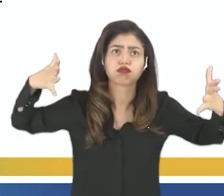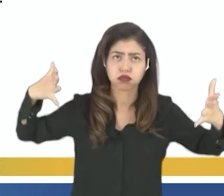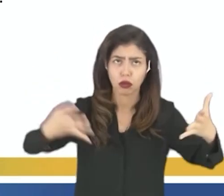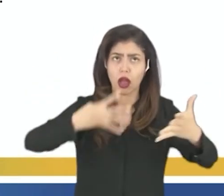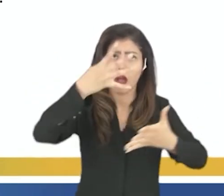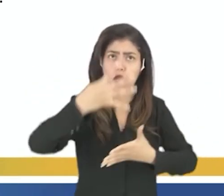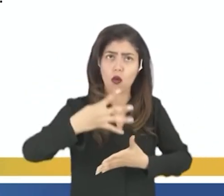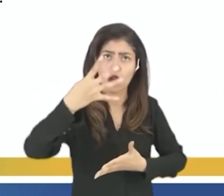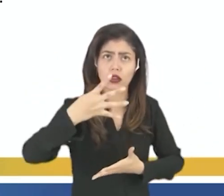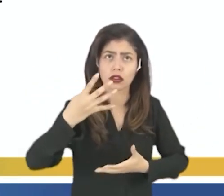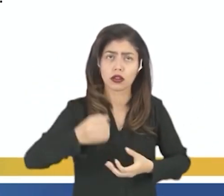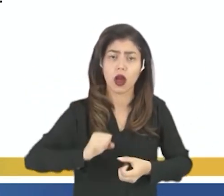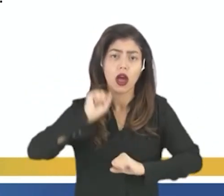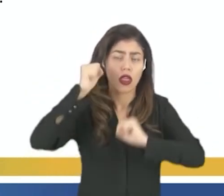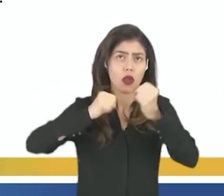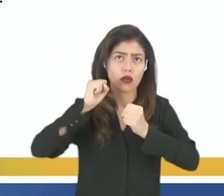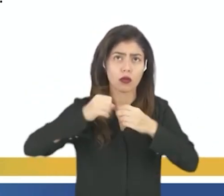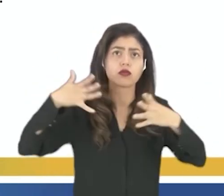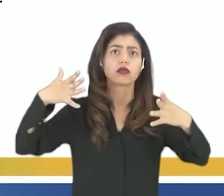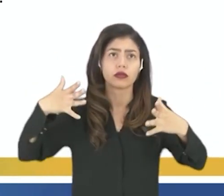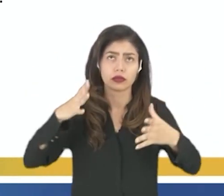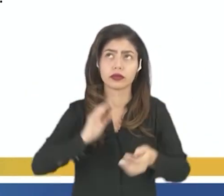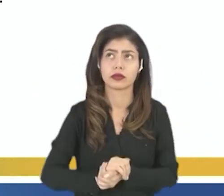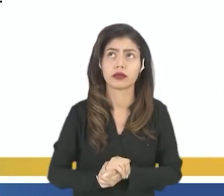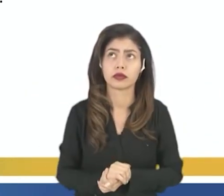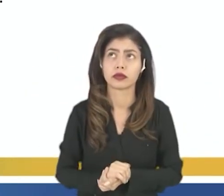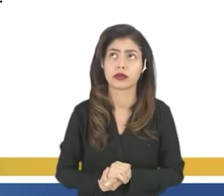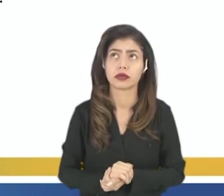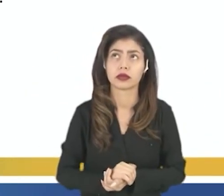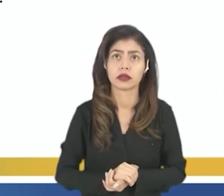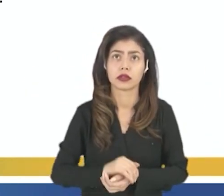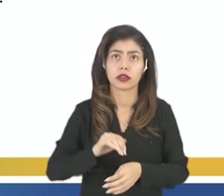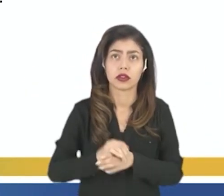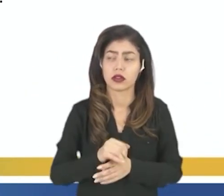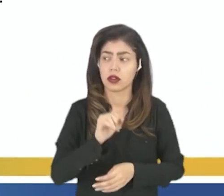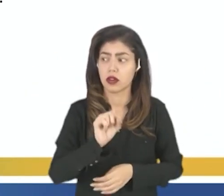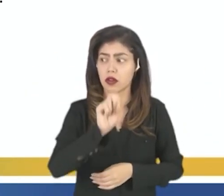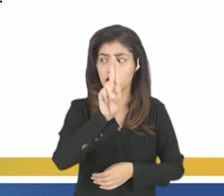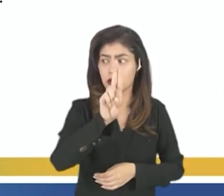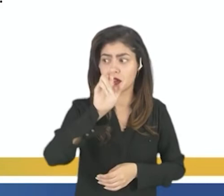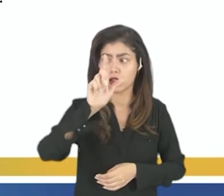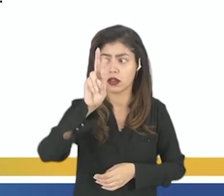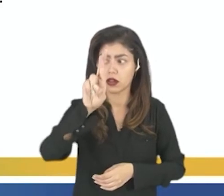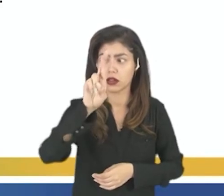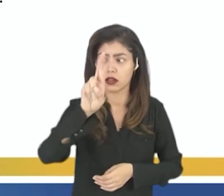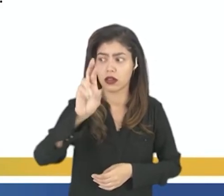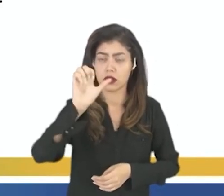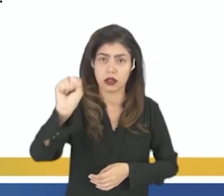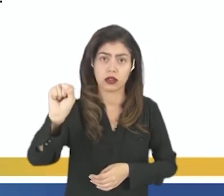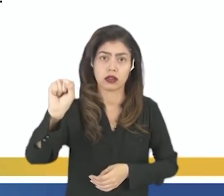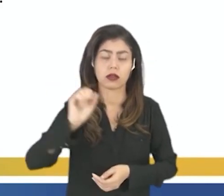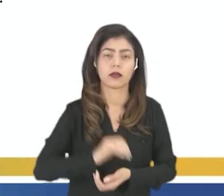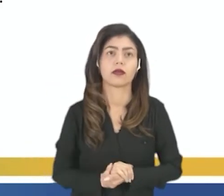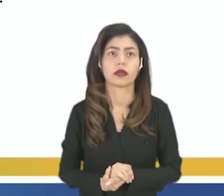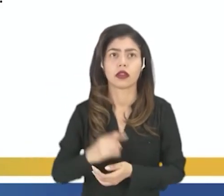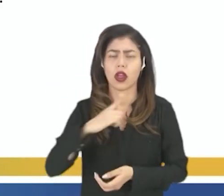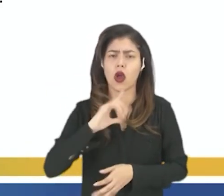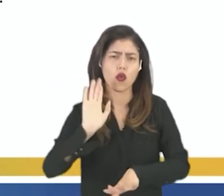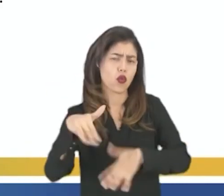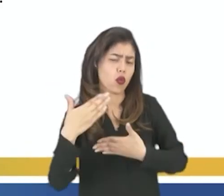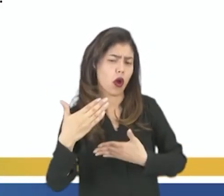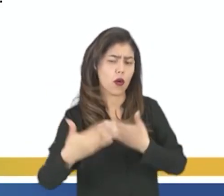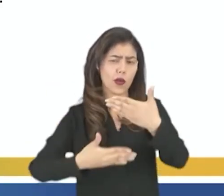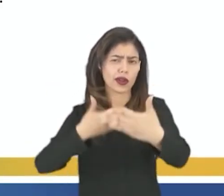4 da usina nuclear Chernobyl foi depois que explodiu o reator Qual foi o procedimento que eles tomaram o